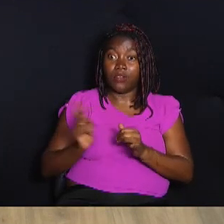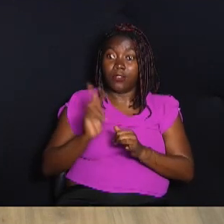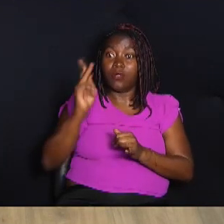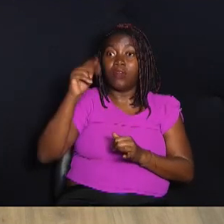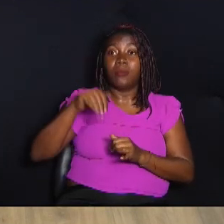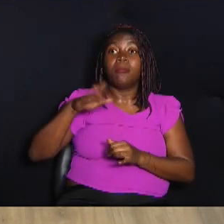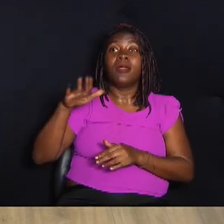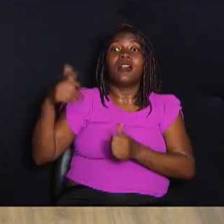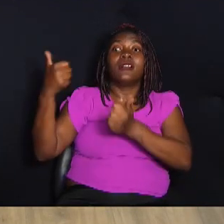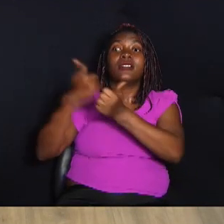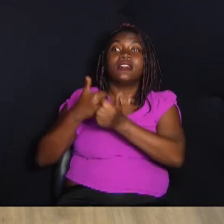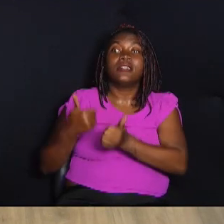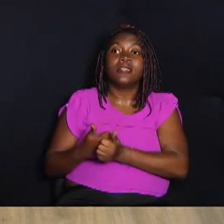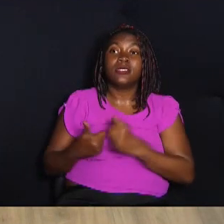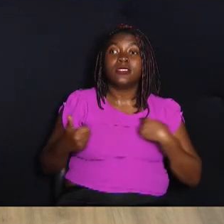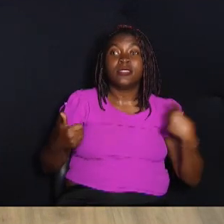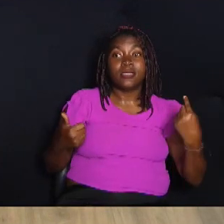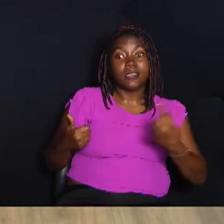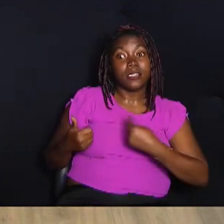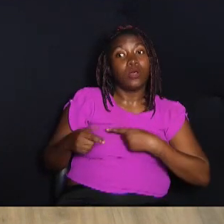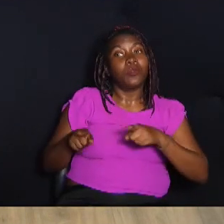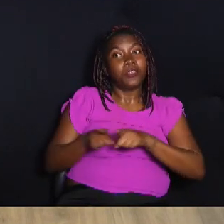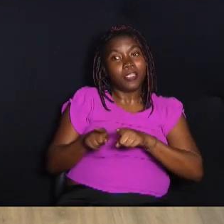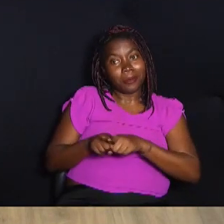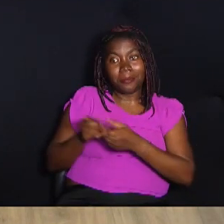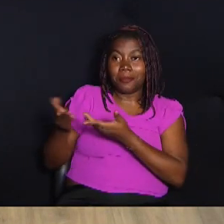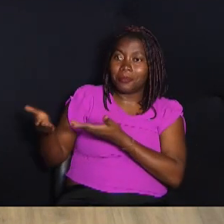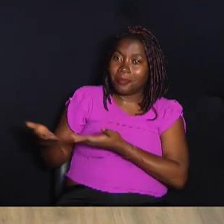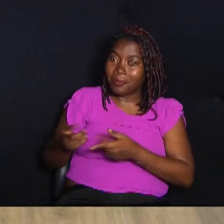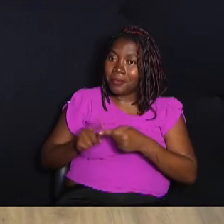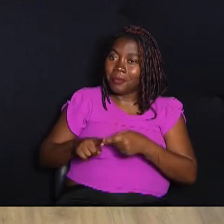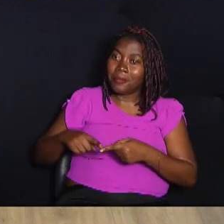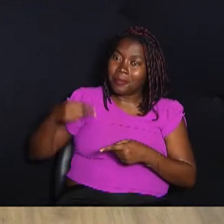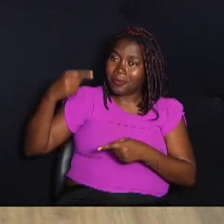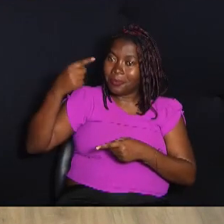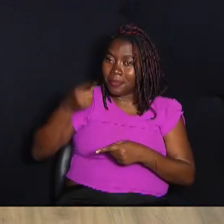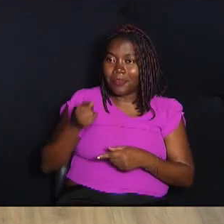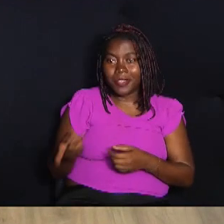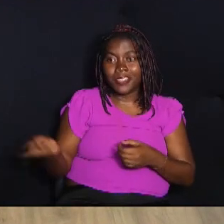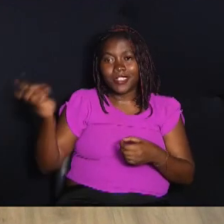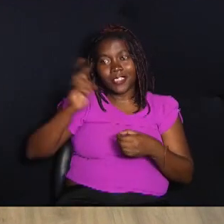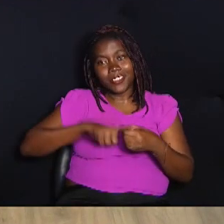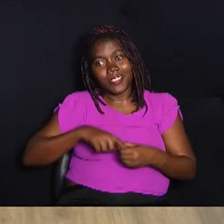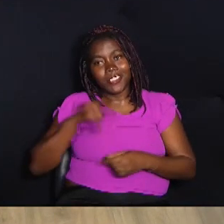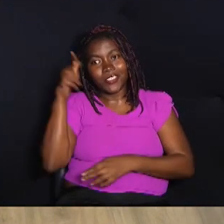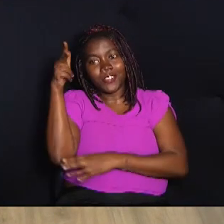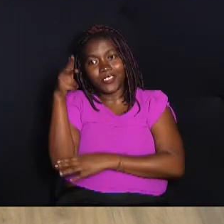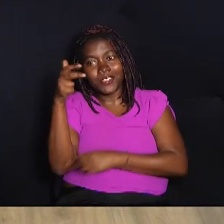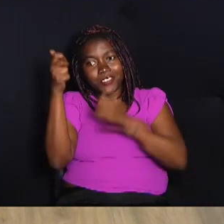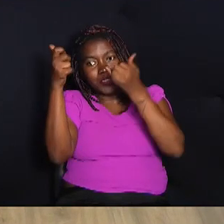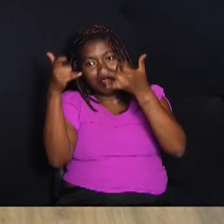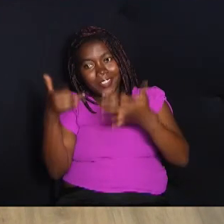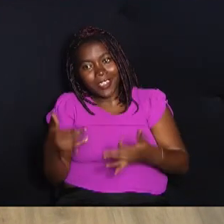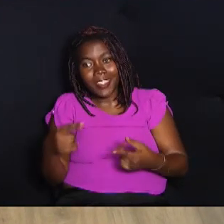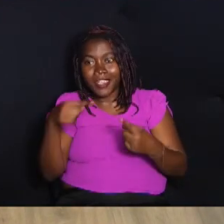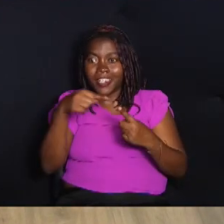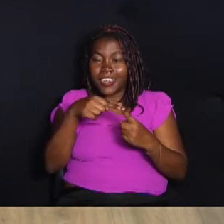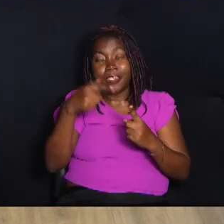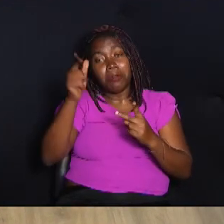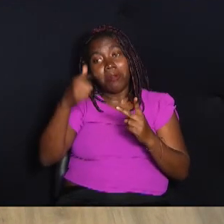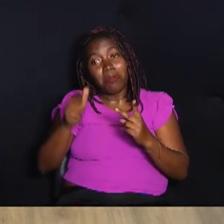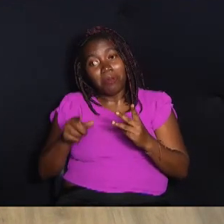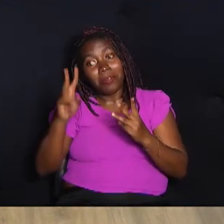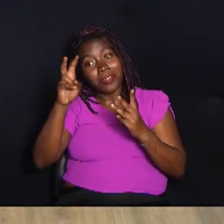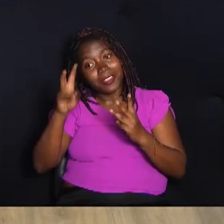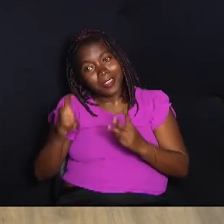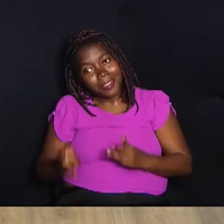nos acompanhando. Também faço convite para uma próxima oportunidade para você retornar aos nossos estúdios para falar sobre esse e também outros assuntos,